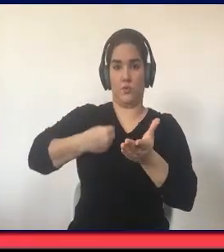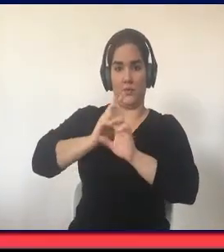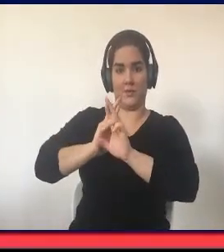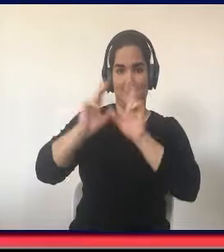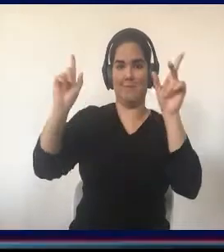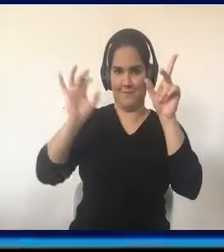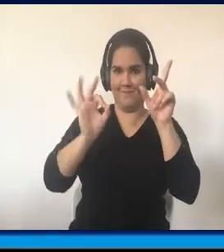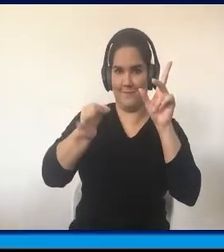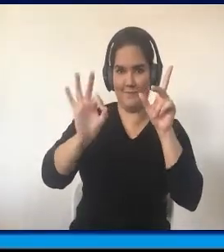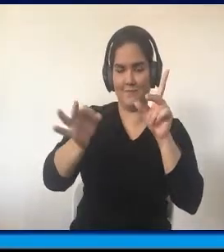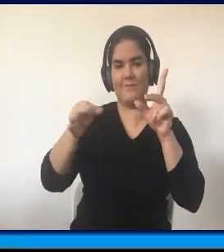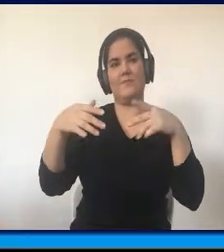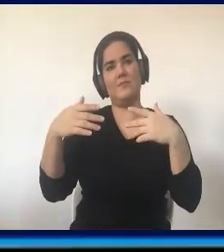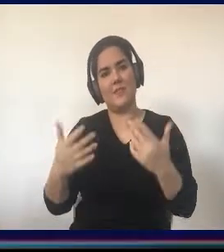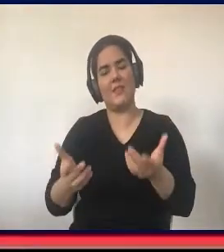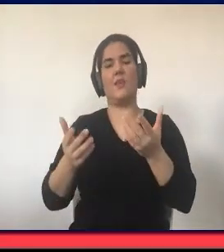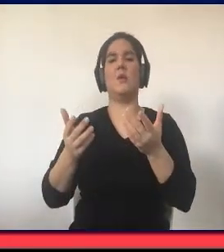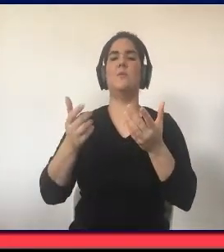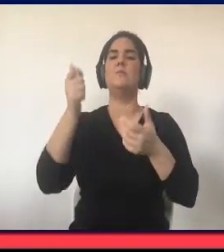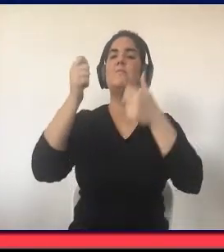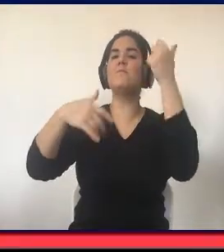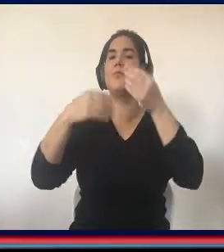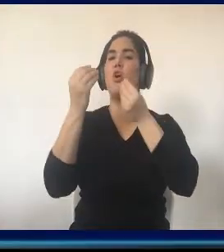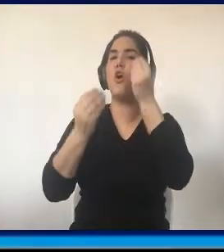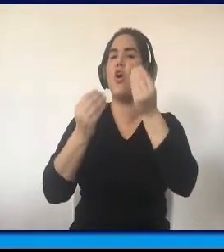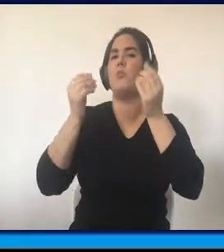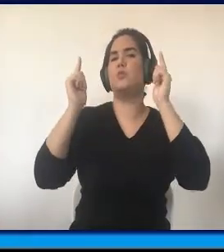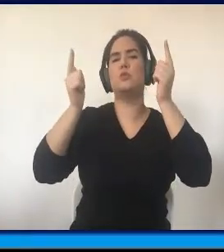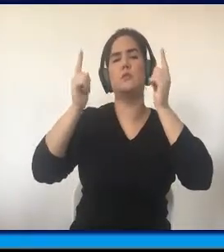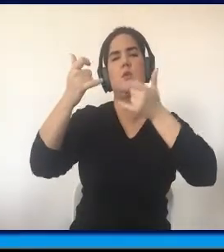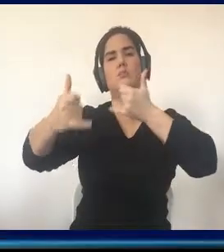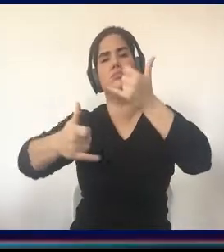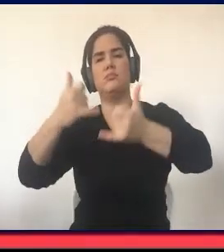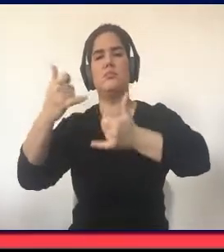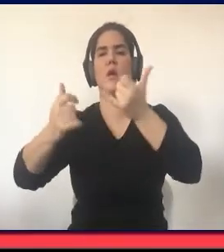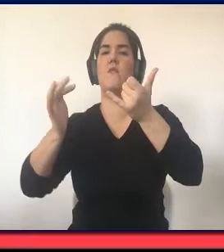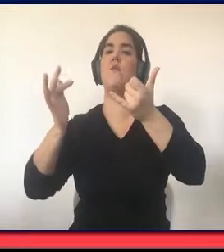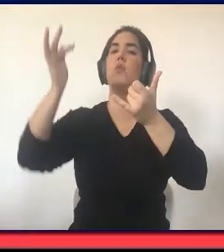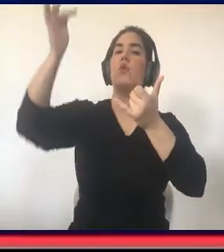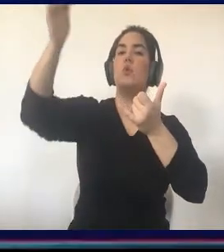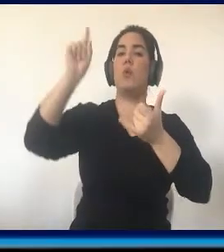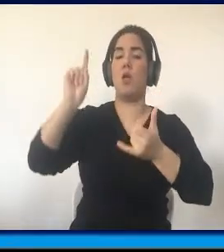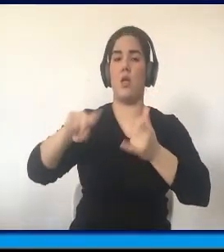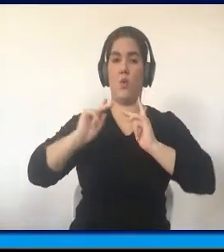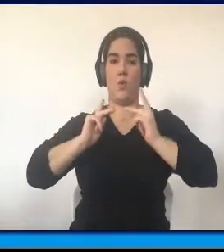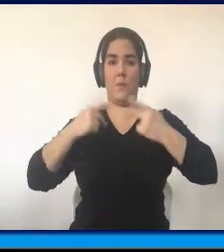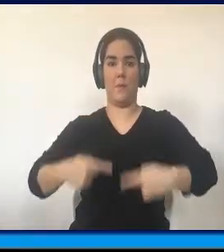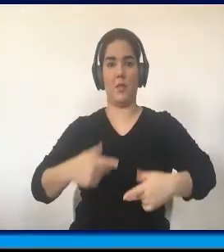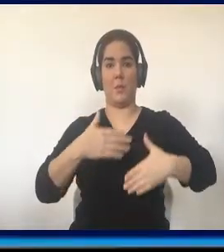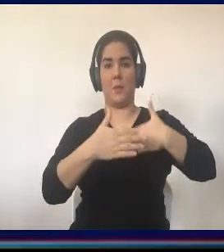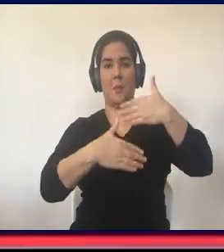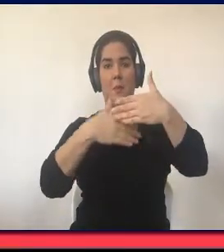por falar em recriação do futuro, nós estamos falando dessa evolução da humanidade. A humanidade que começou a sua